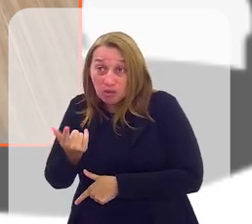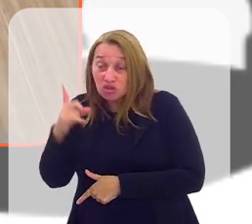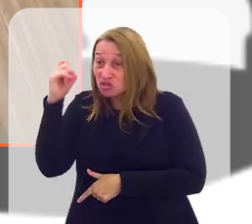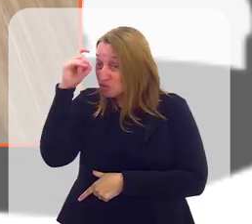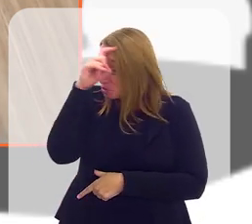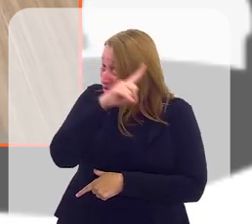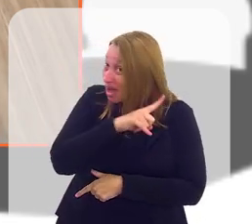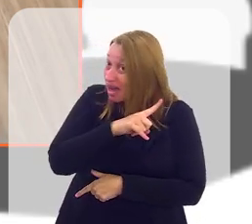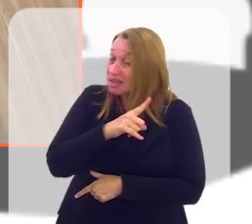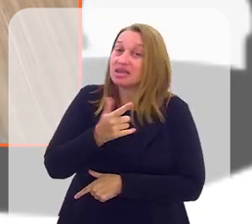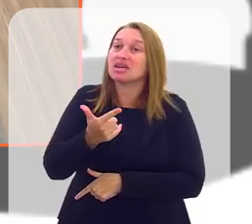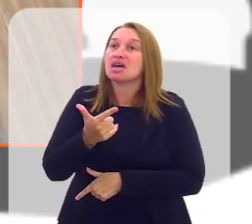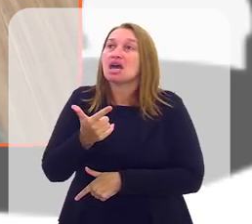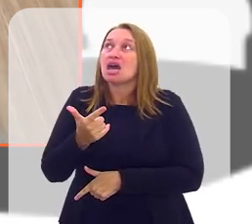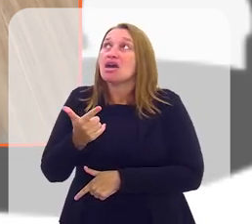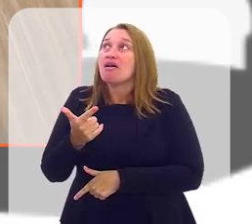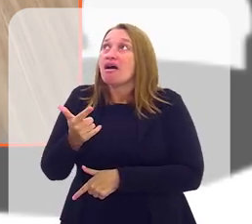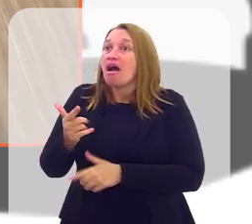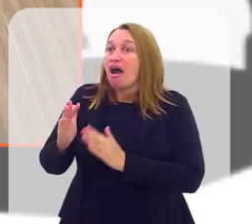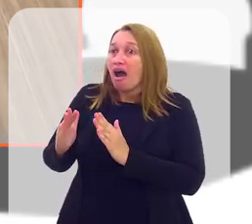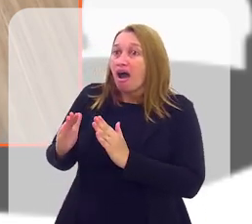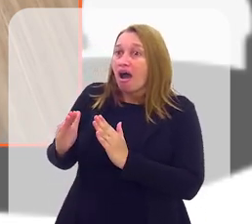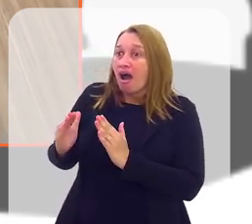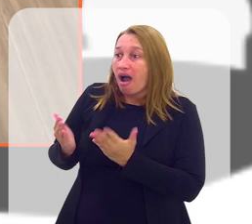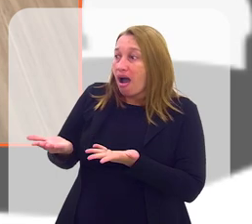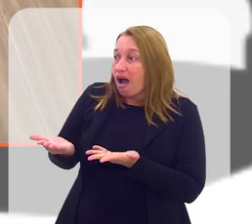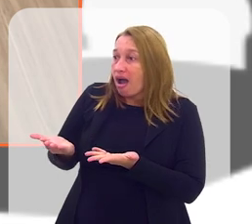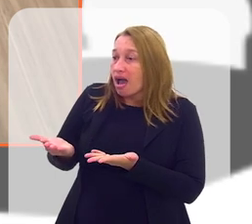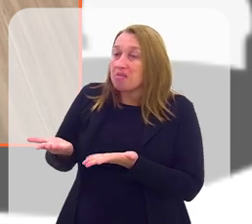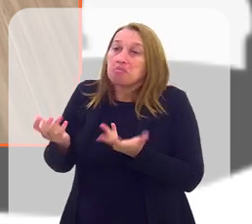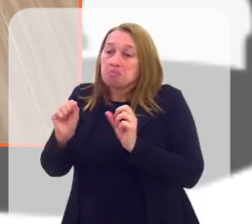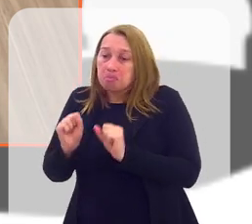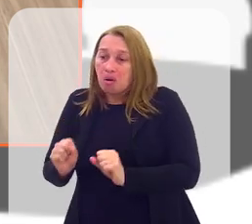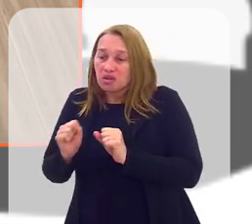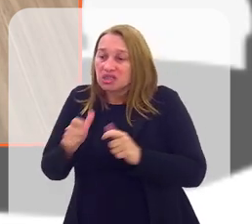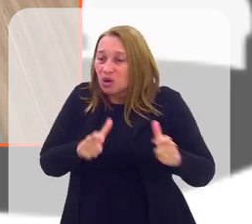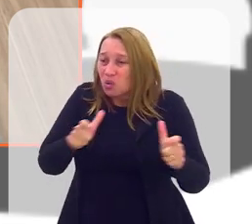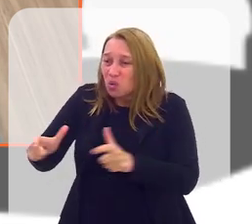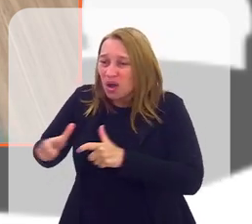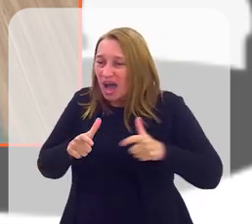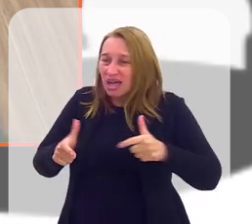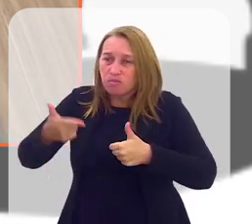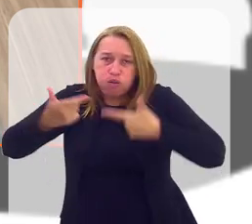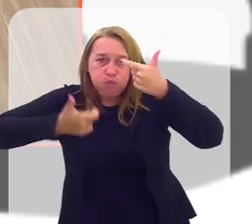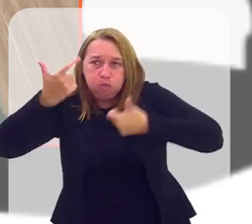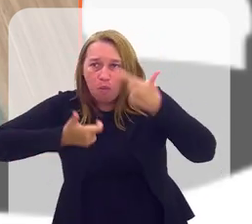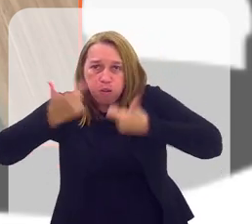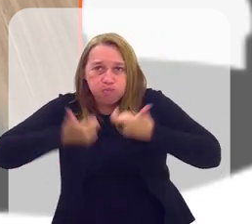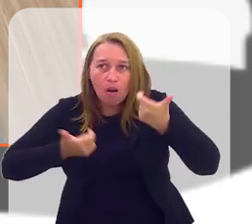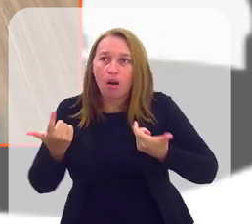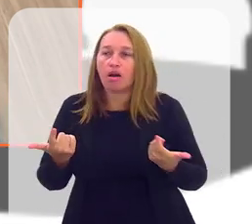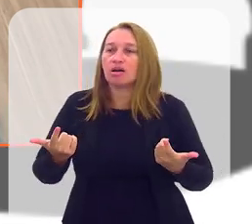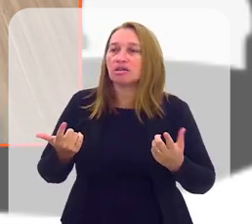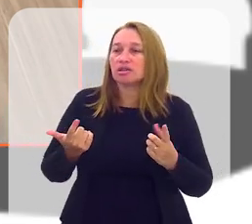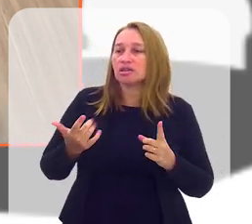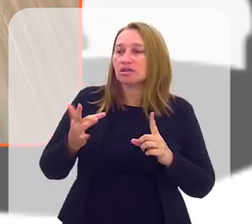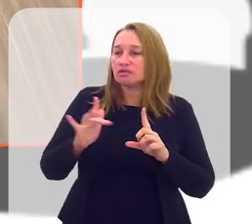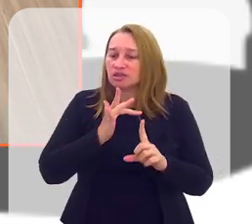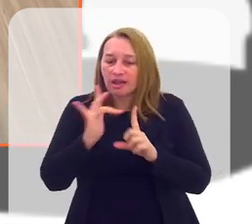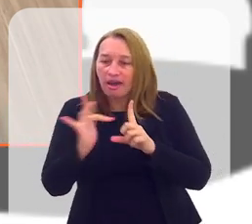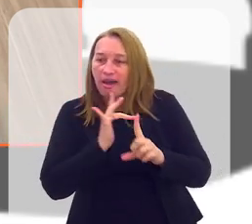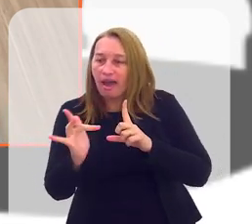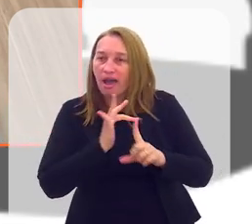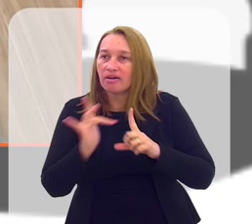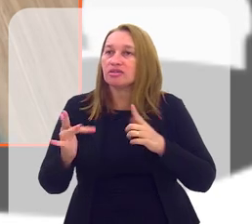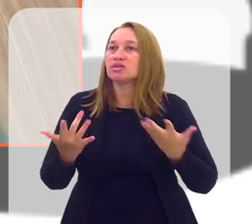vulneráveis, em áreas onde existem conflitos, seja com organização de milícia, tráfico, enfim,